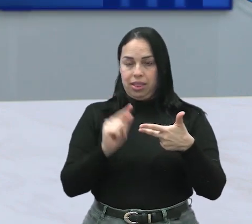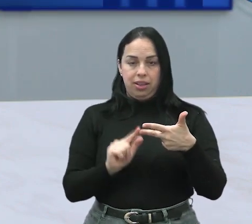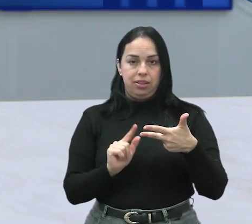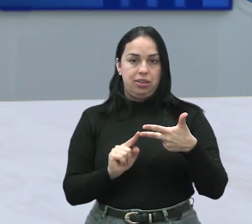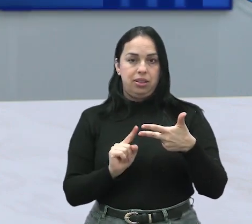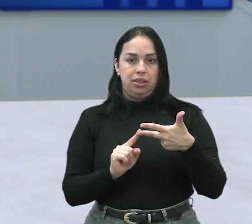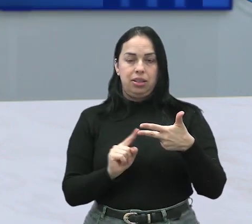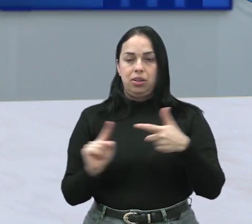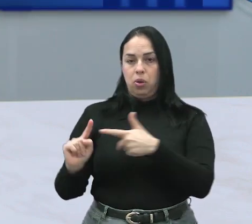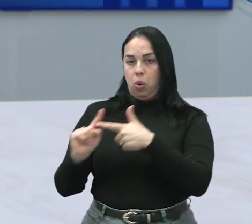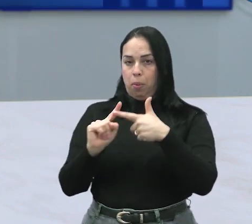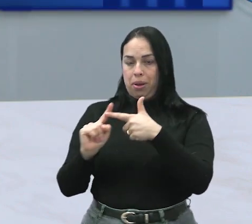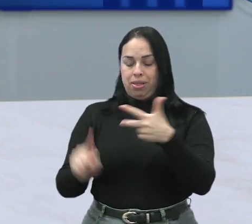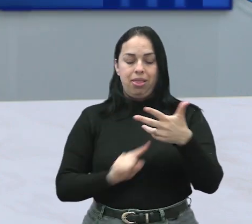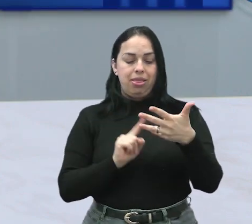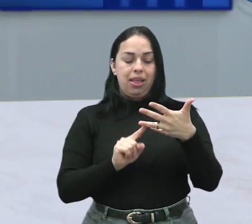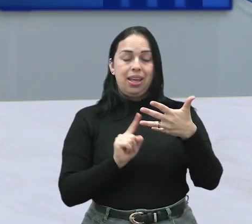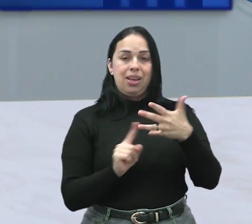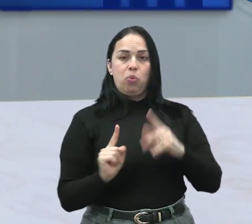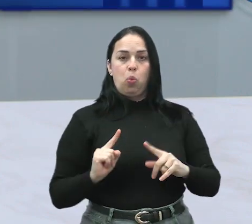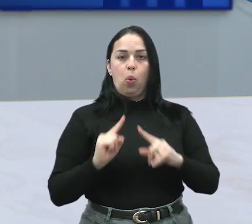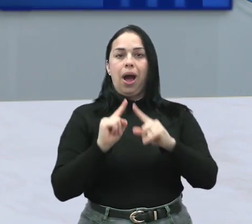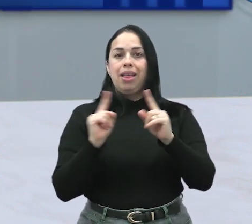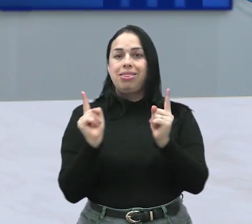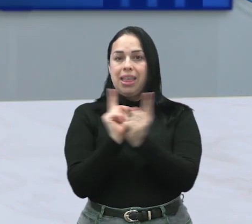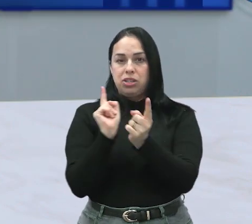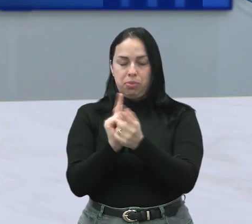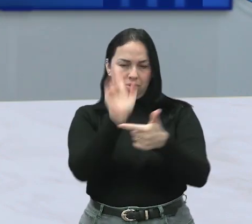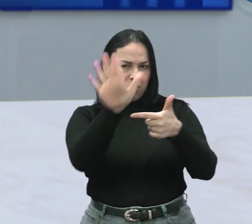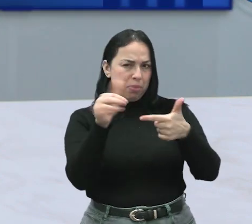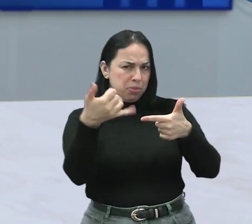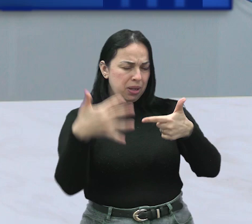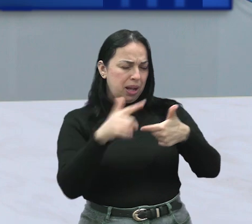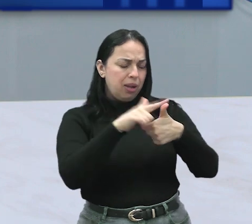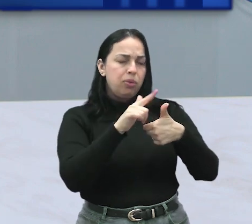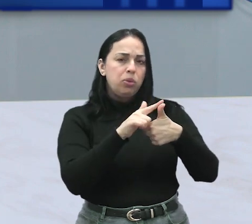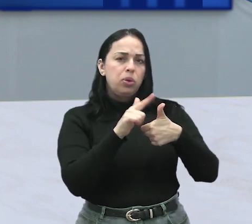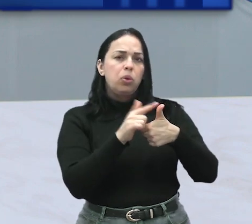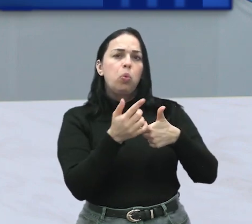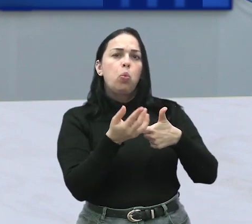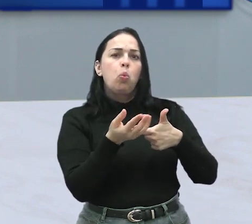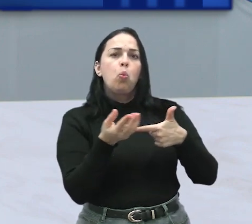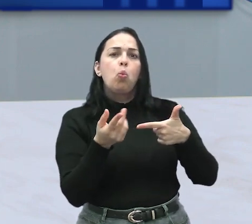qualidade, competitividade, atendimento. Vamos definir o que é qualidade. Qualidade é fazer